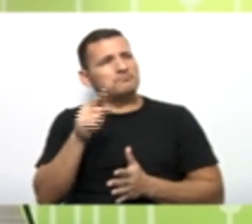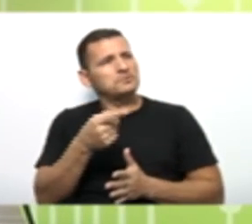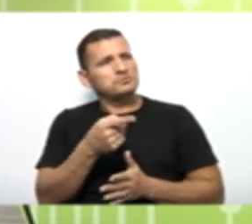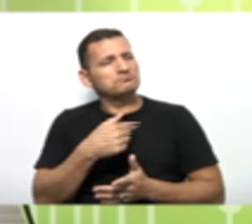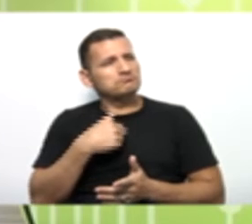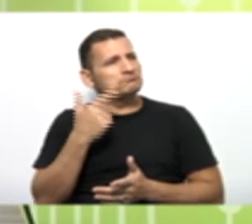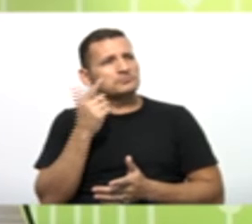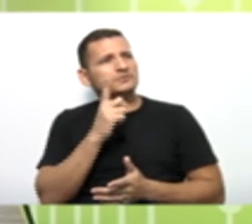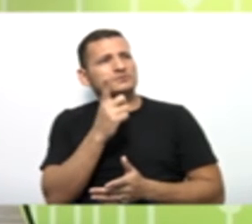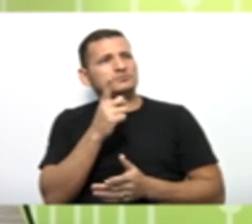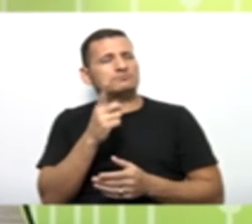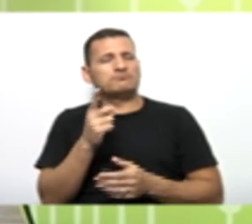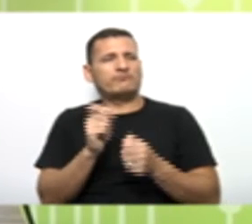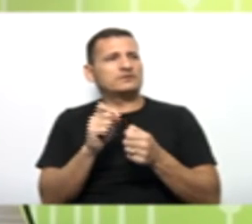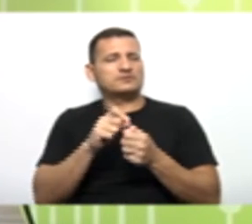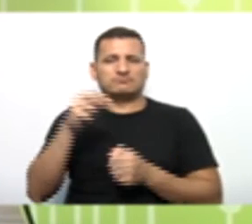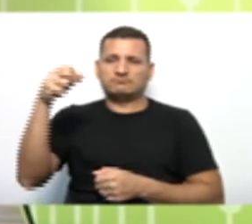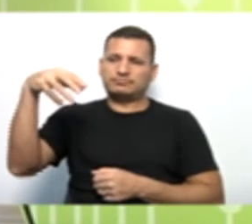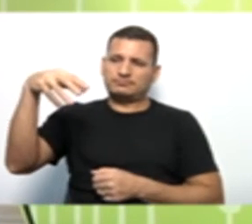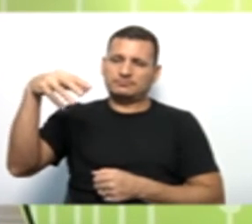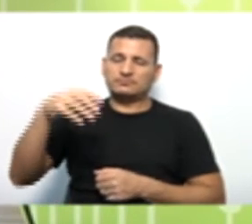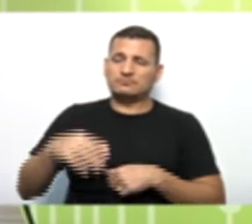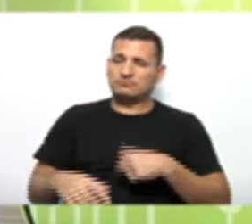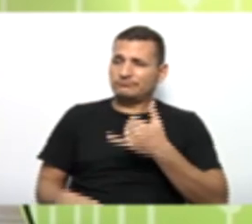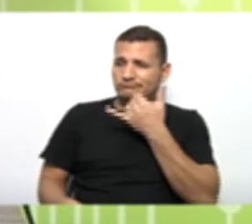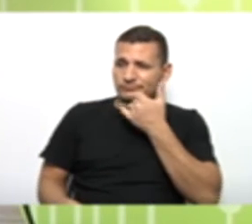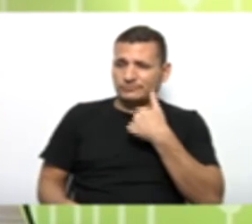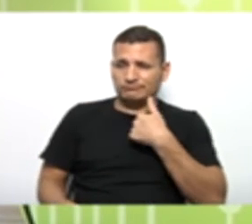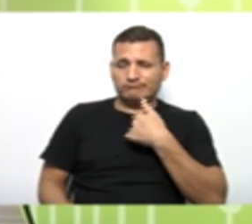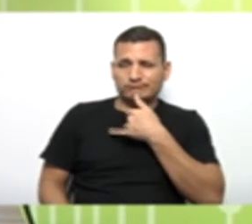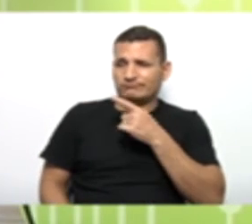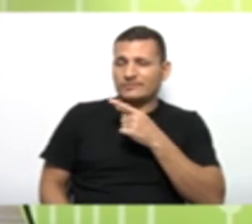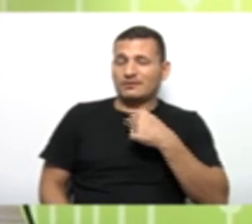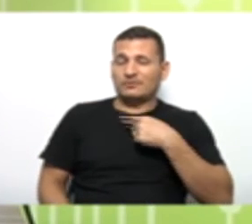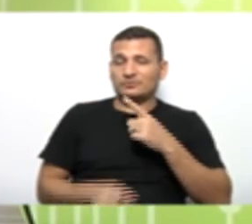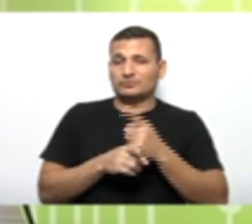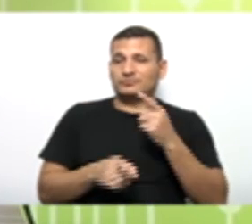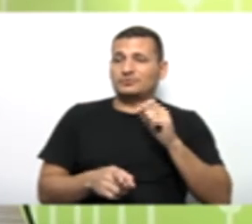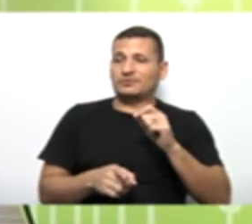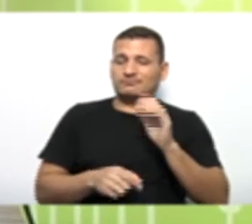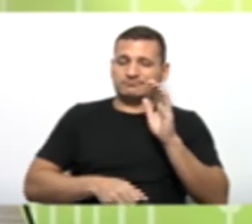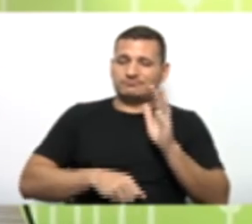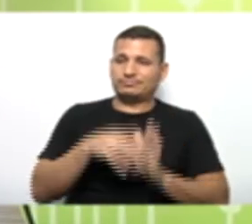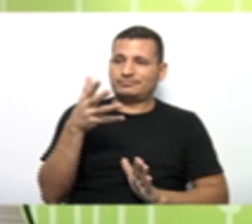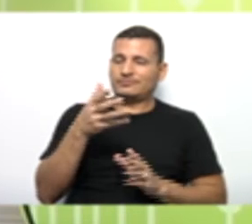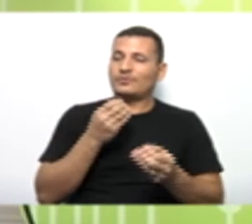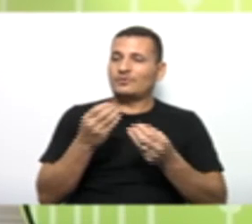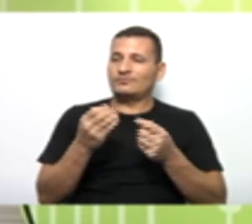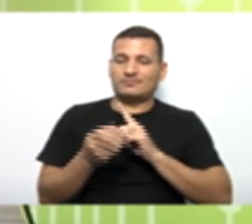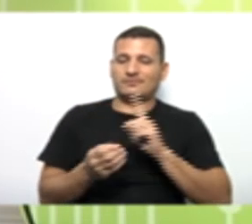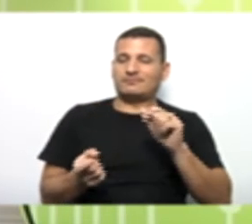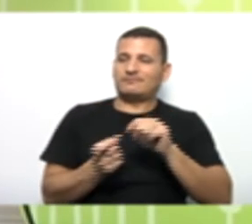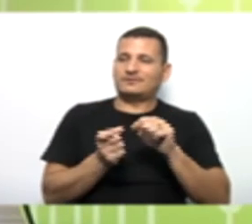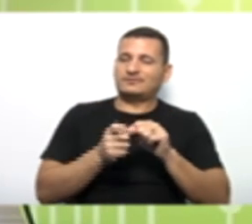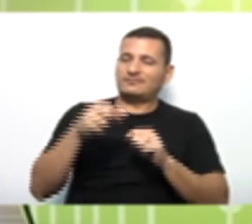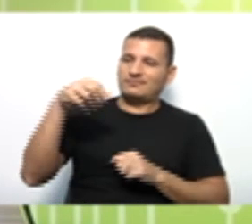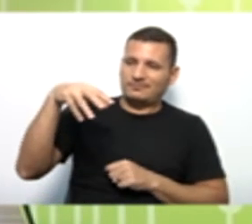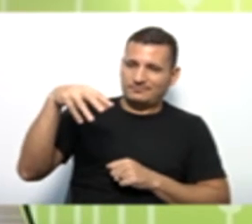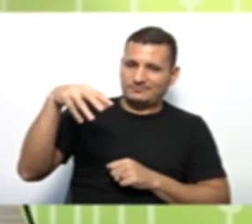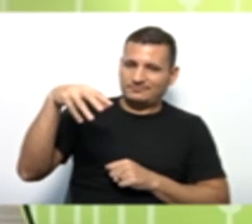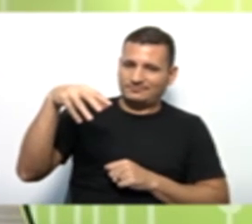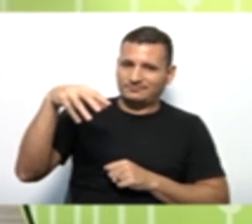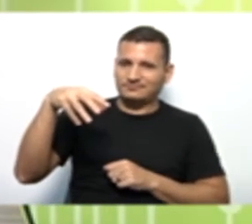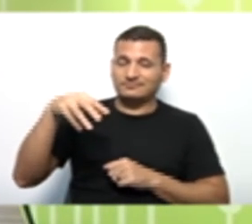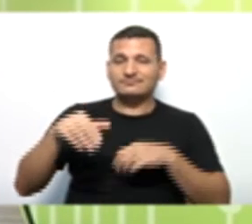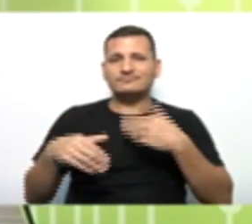lâmpada. Ele respondeu: isso não é uma pena, eu descobri 1001 poucas vezes como não fazer uma lâmpada. Então aqui,